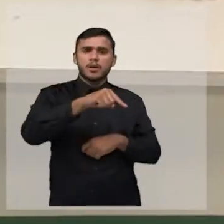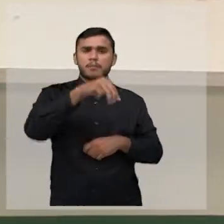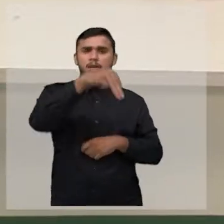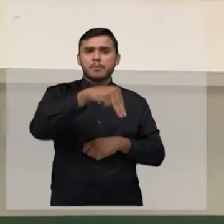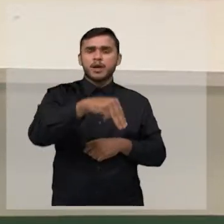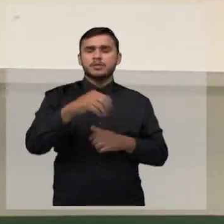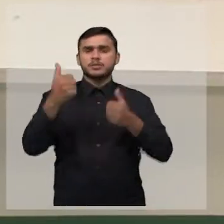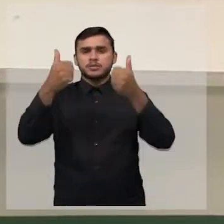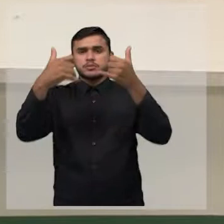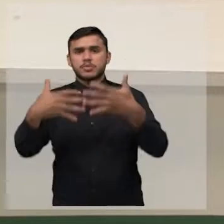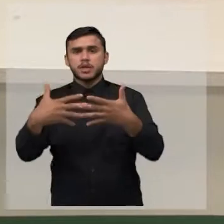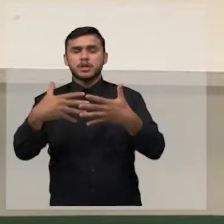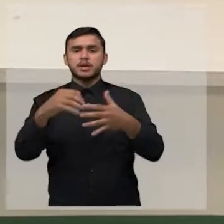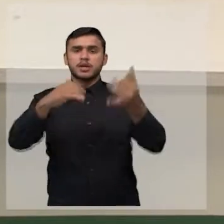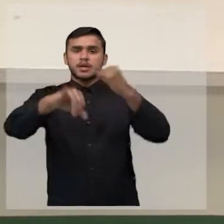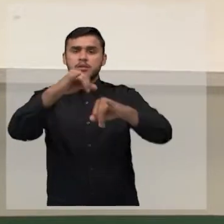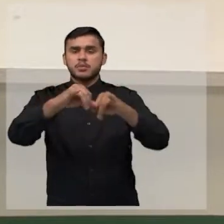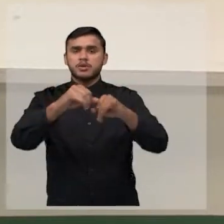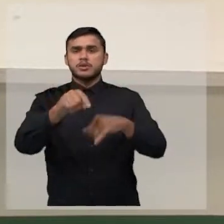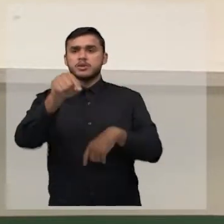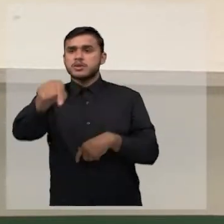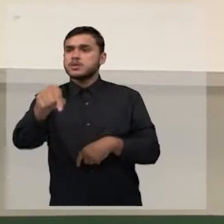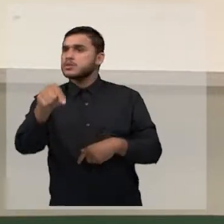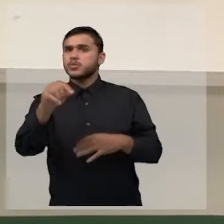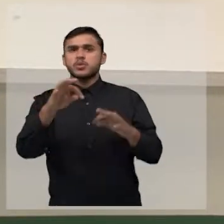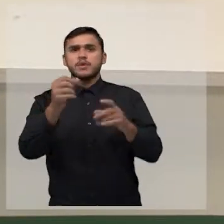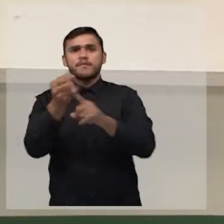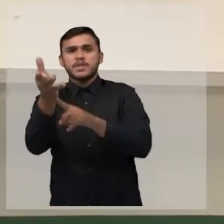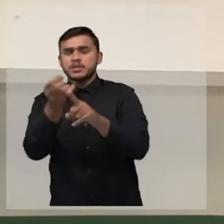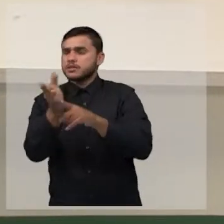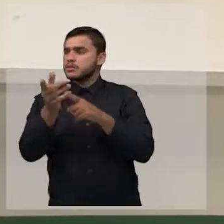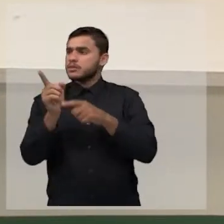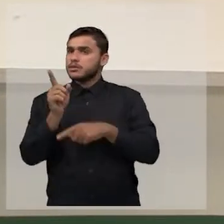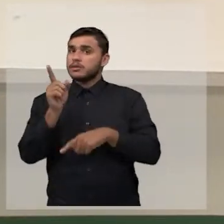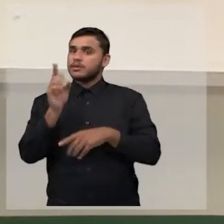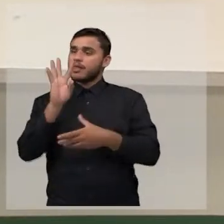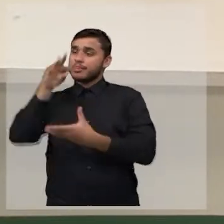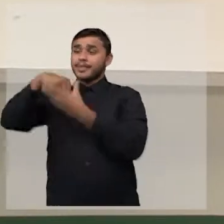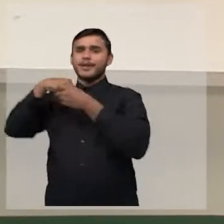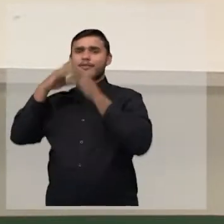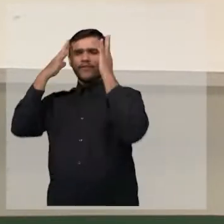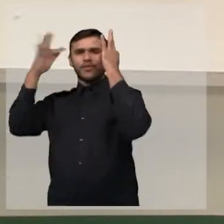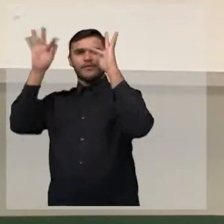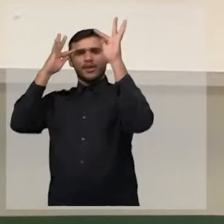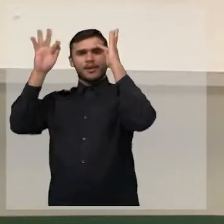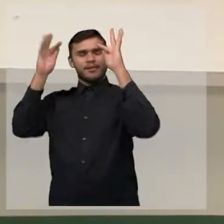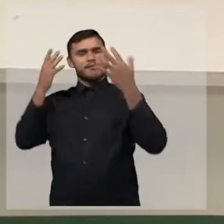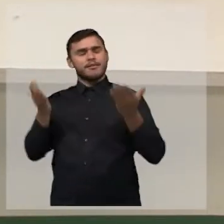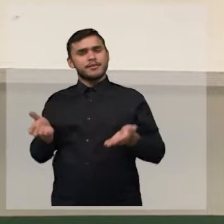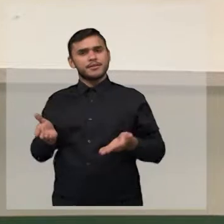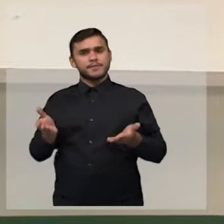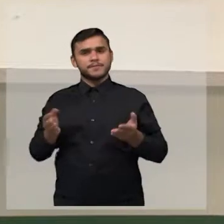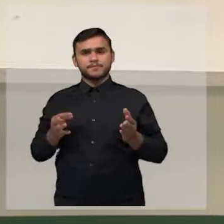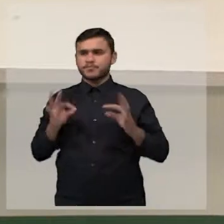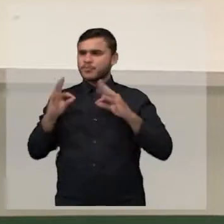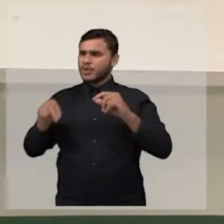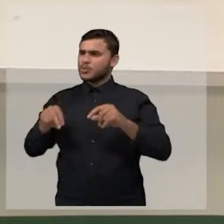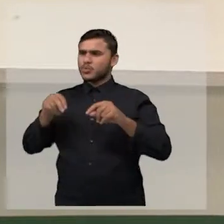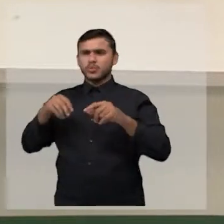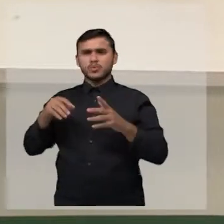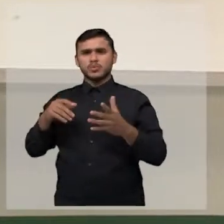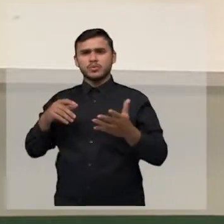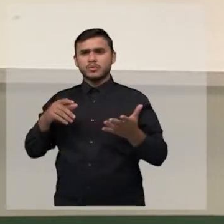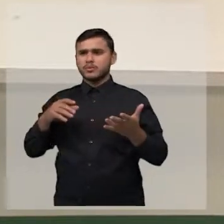química, né? A filosofia explica a política, A sociologia explica o explica, direito, explica as normas jurídicas.